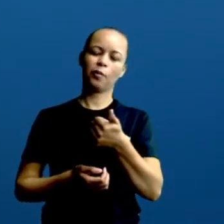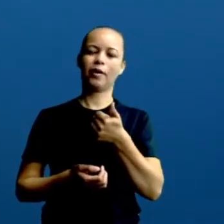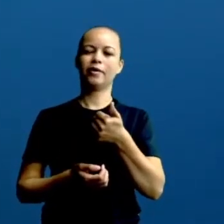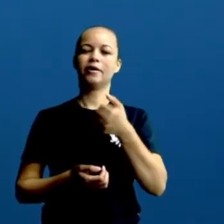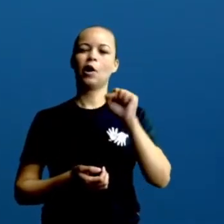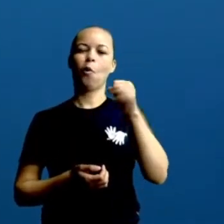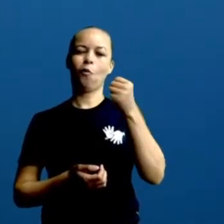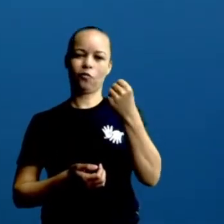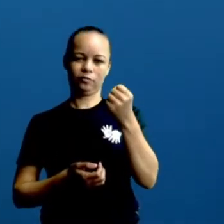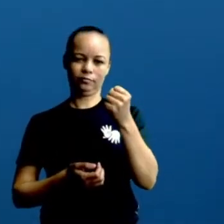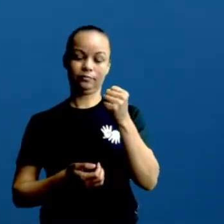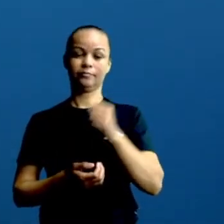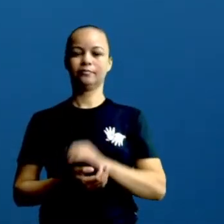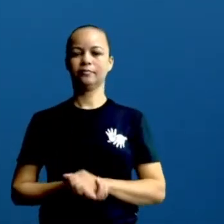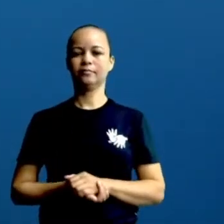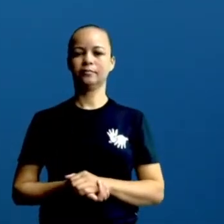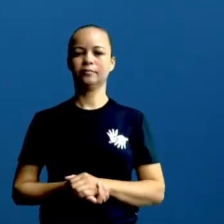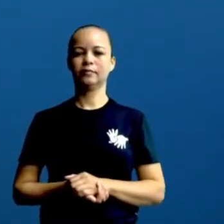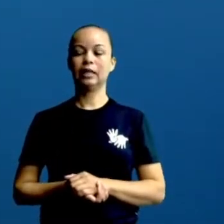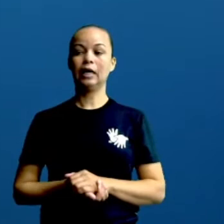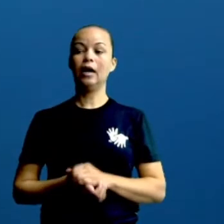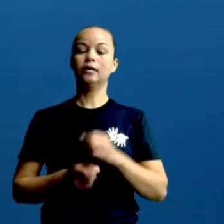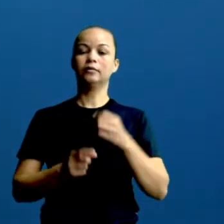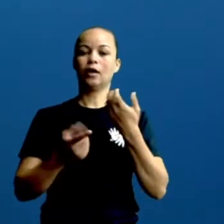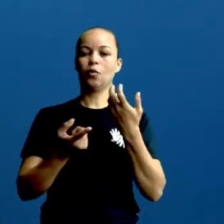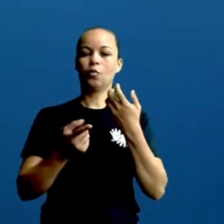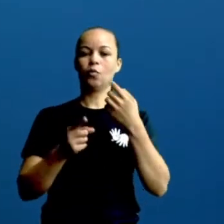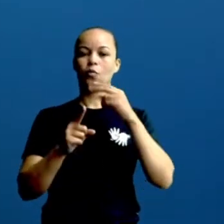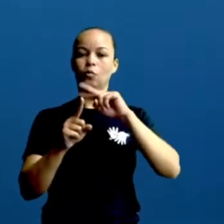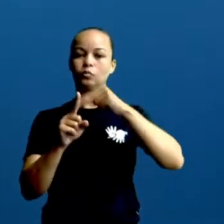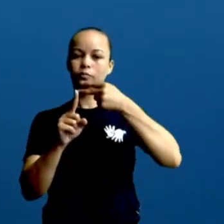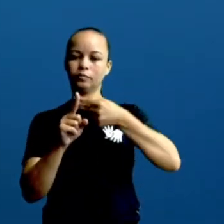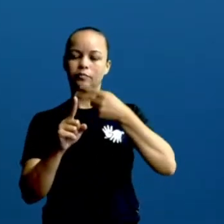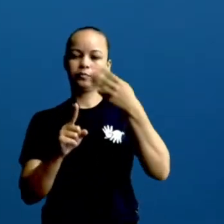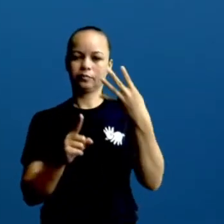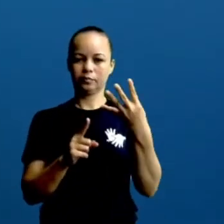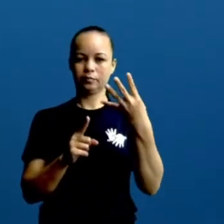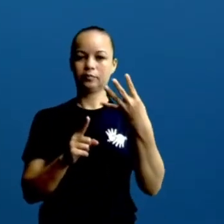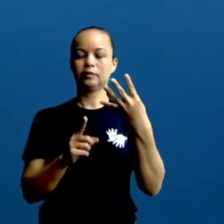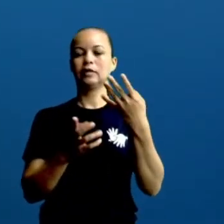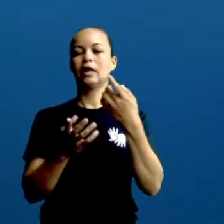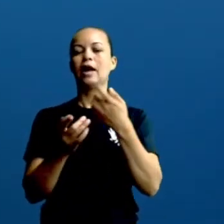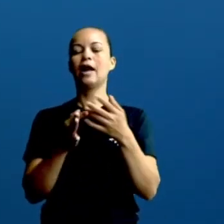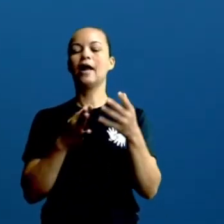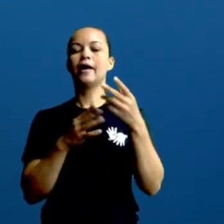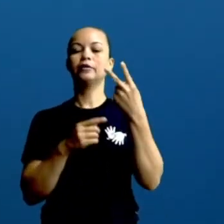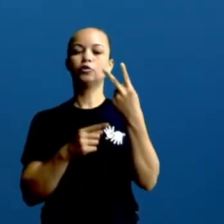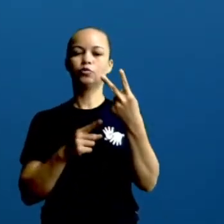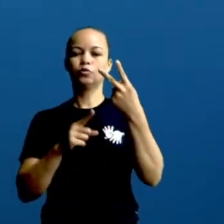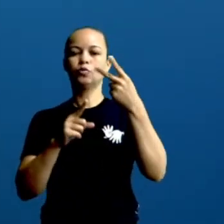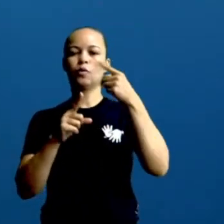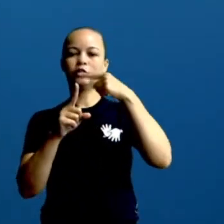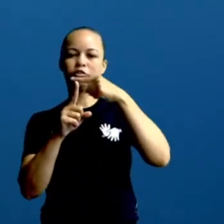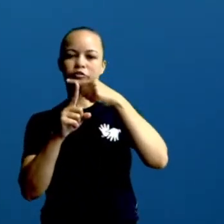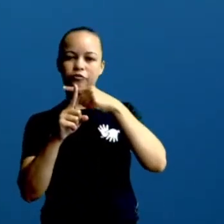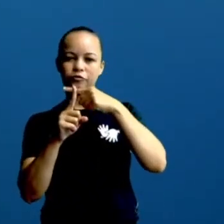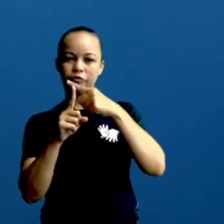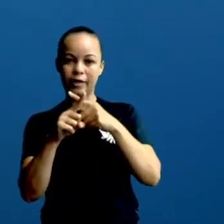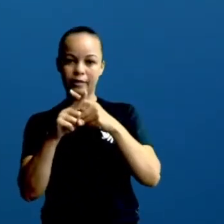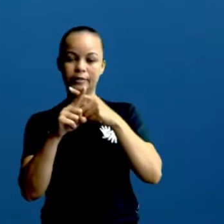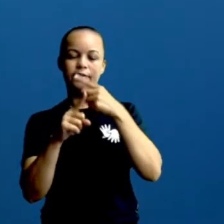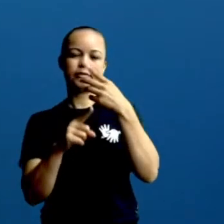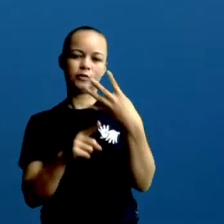É o oito tão um dobro quatro é duas vezes